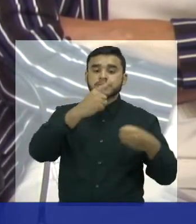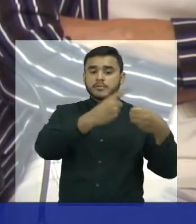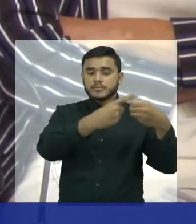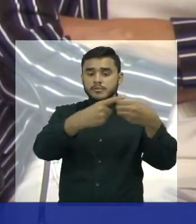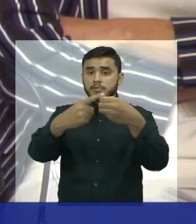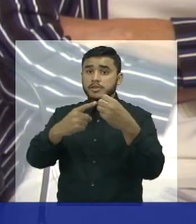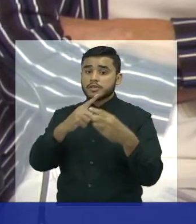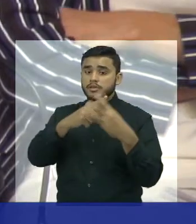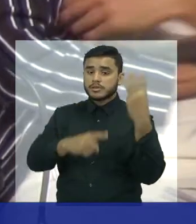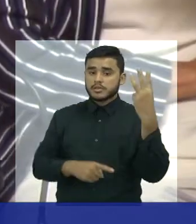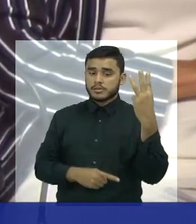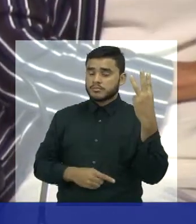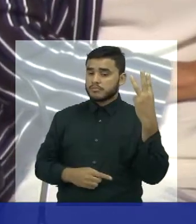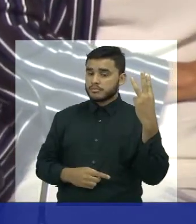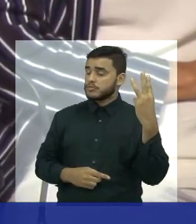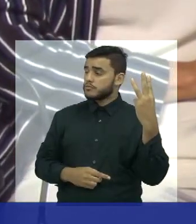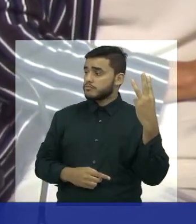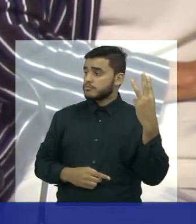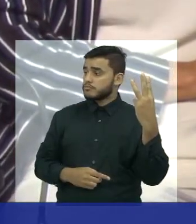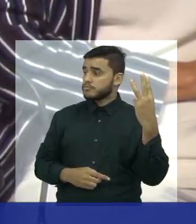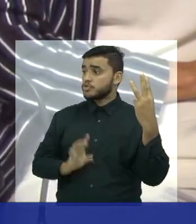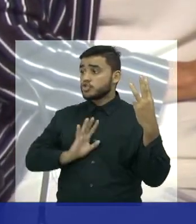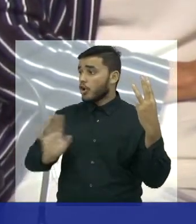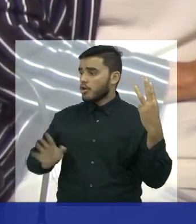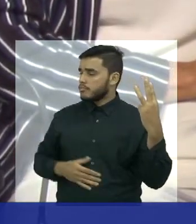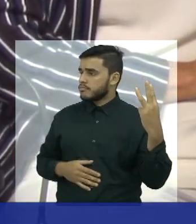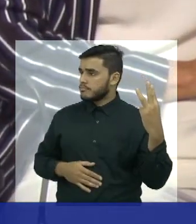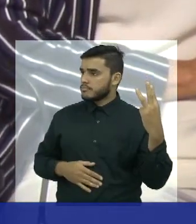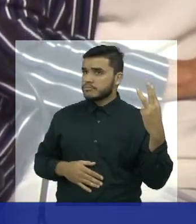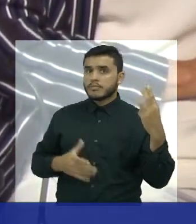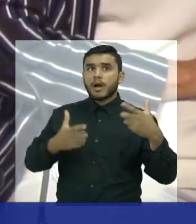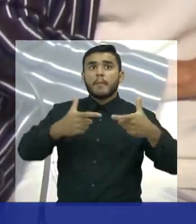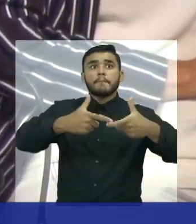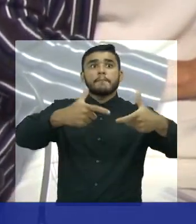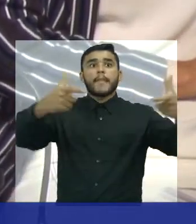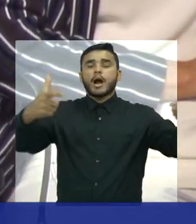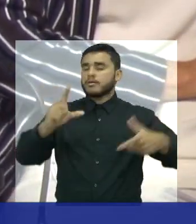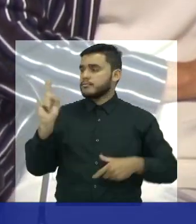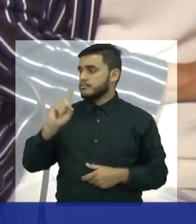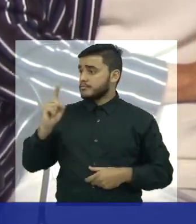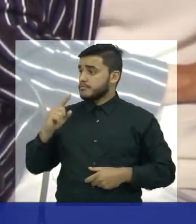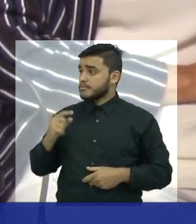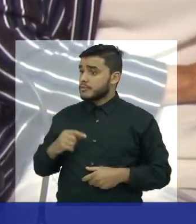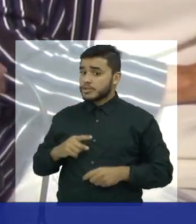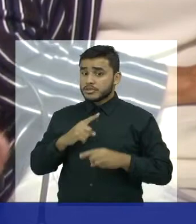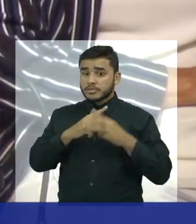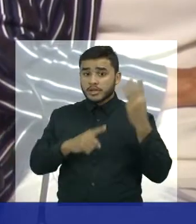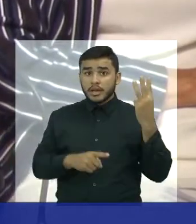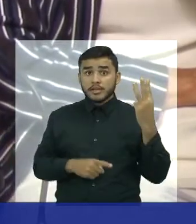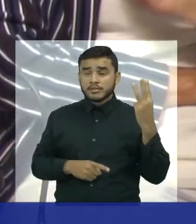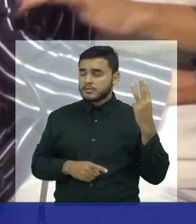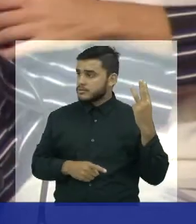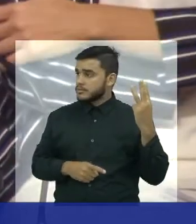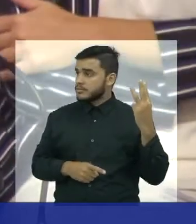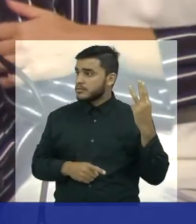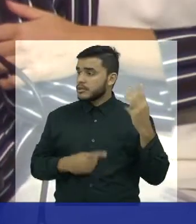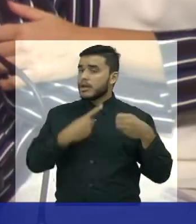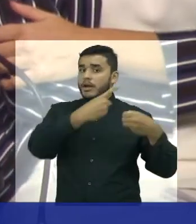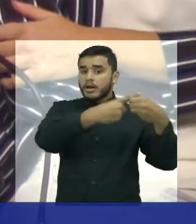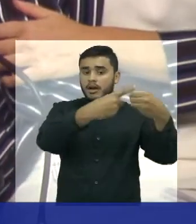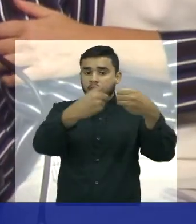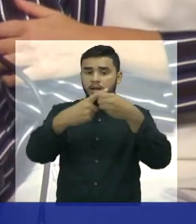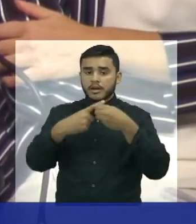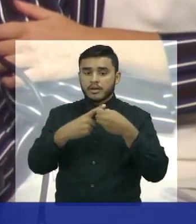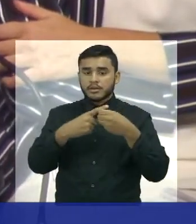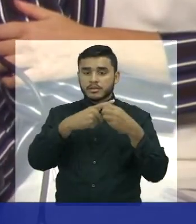mais do que 2.600.000 habitantes. Então, nós vivemos, se Fortaleza fosse nos Estados Unidos, seria a 4ª